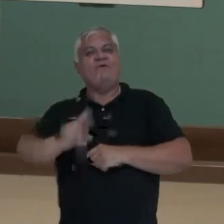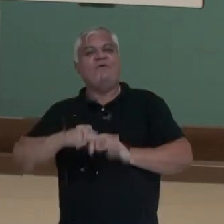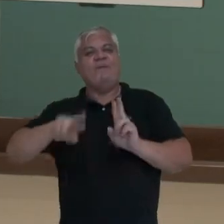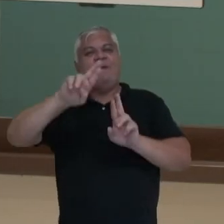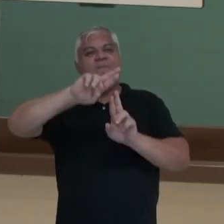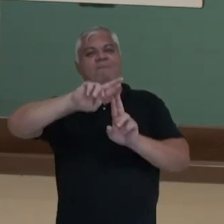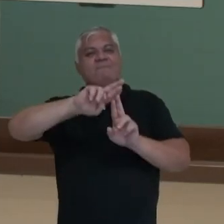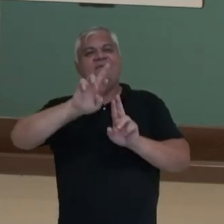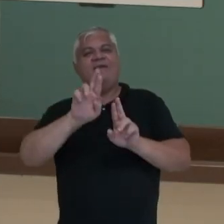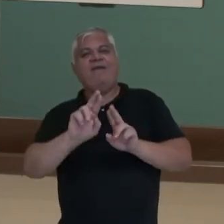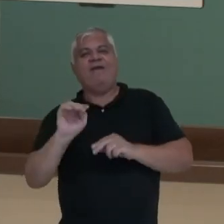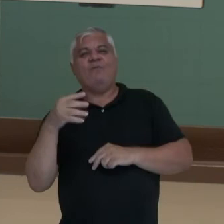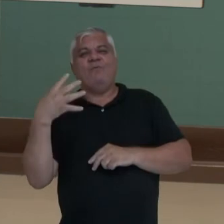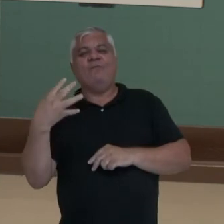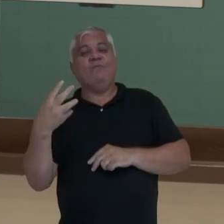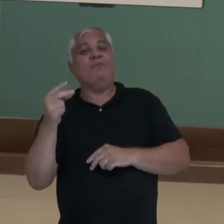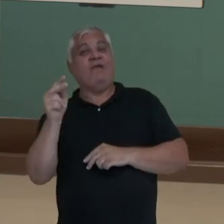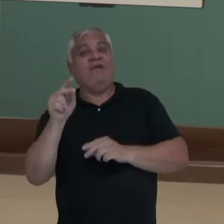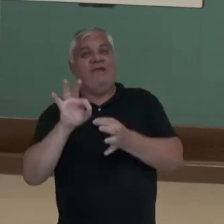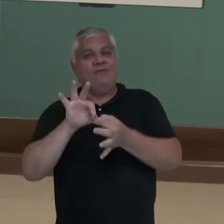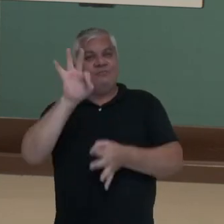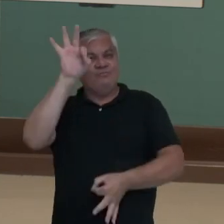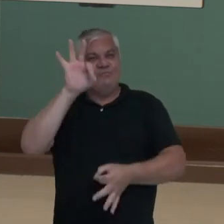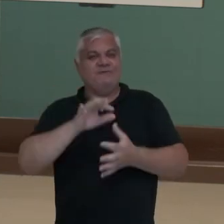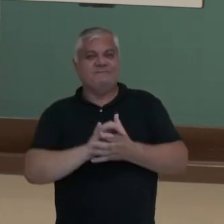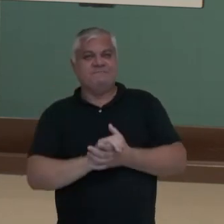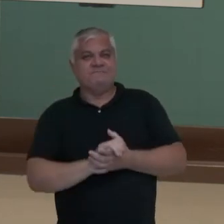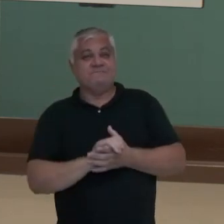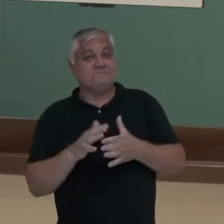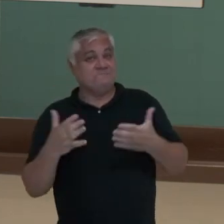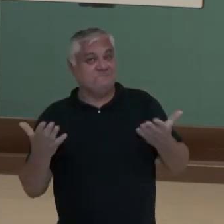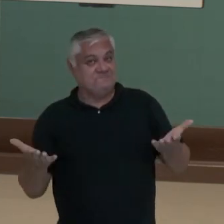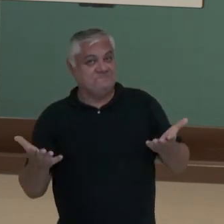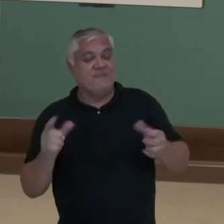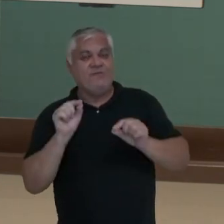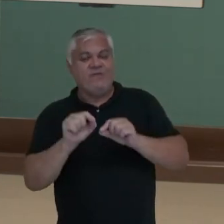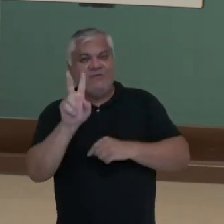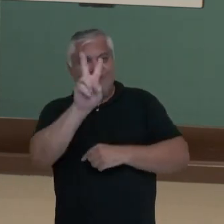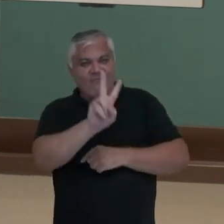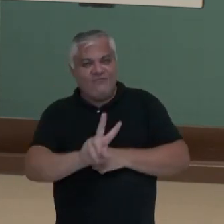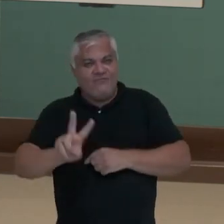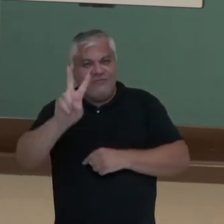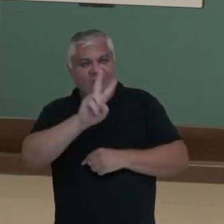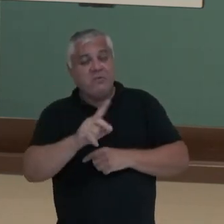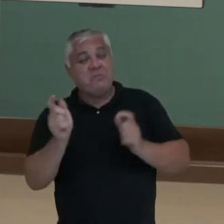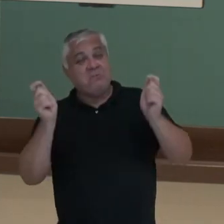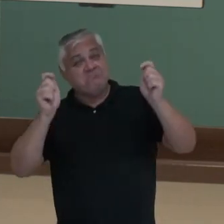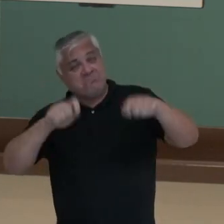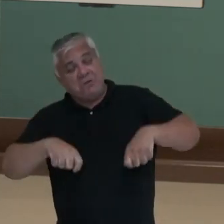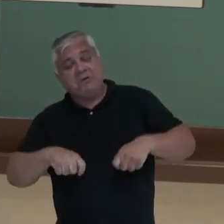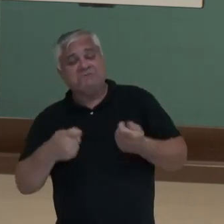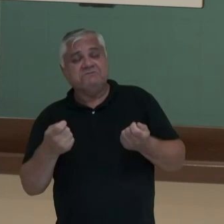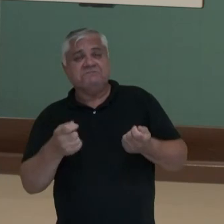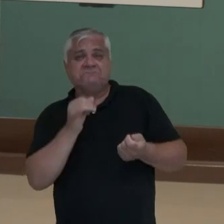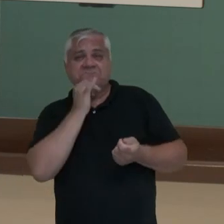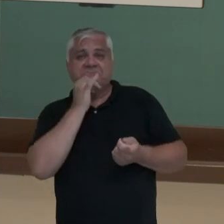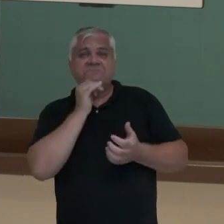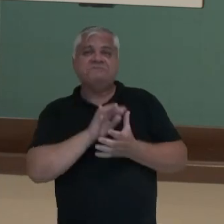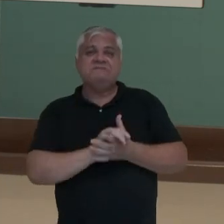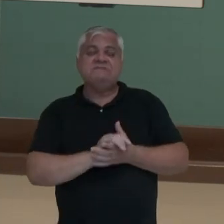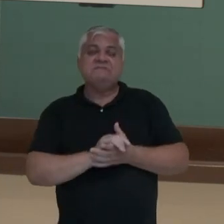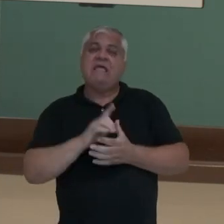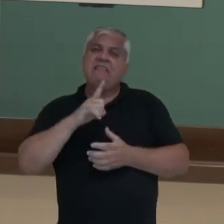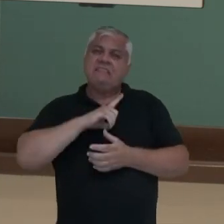quadrado vezes a altura. Então, por isso, o volume pode ser calculado quando a gente tem